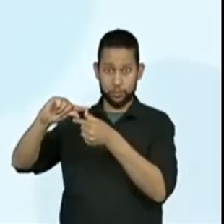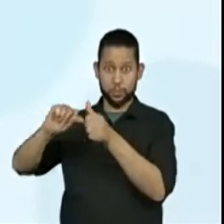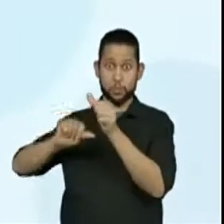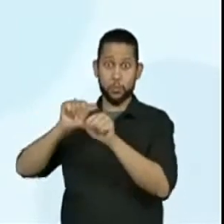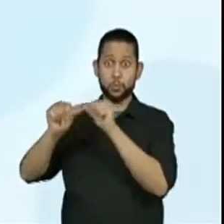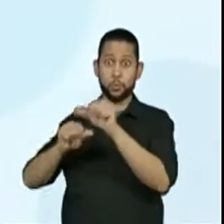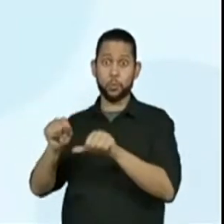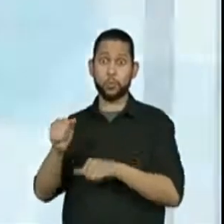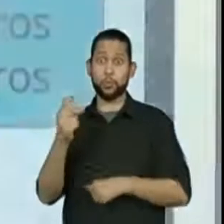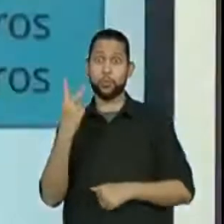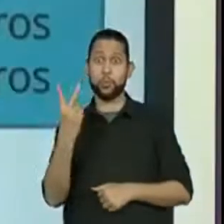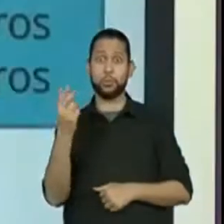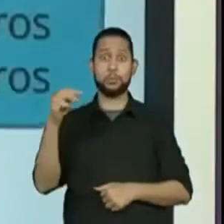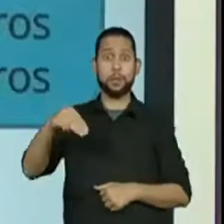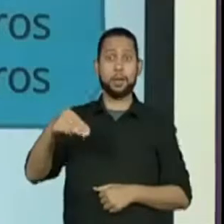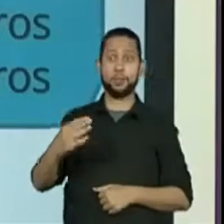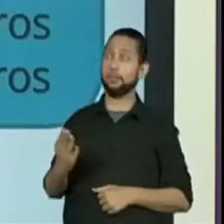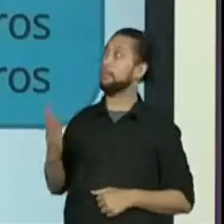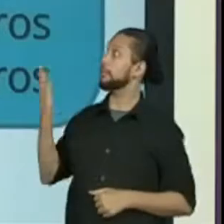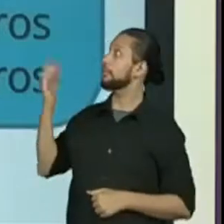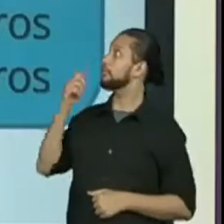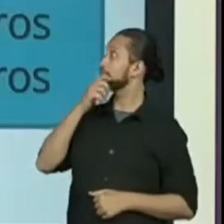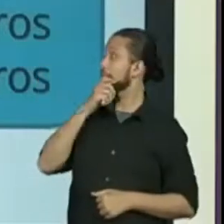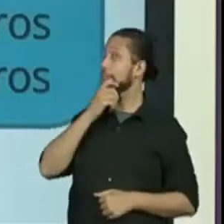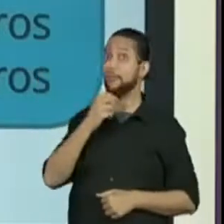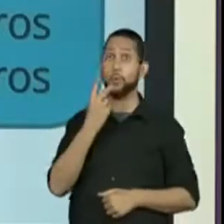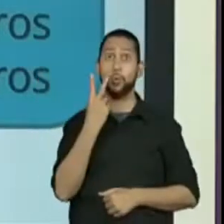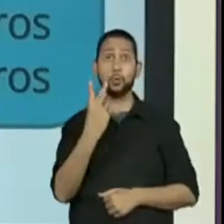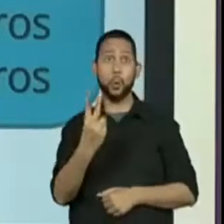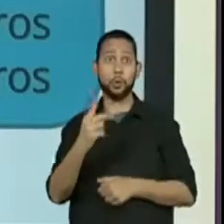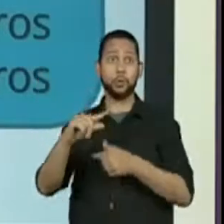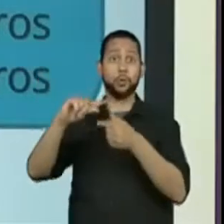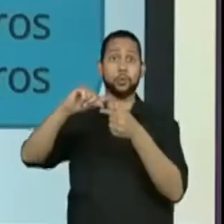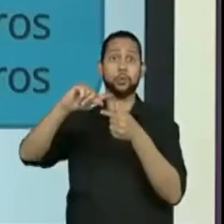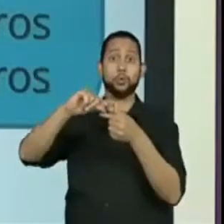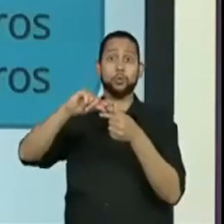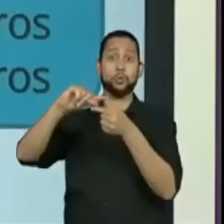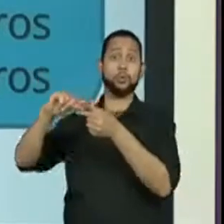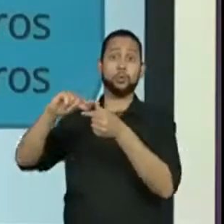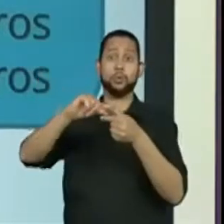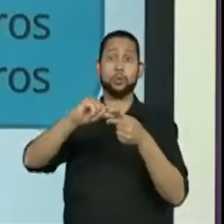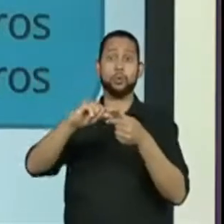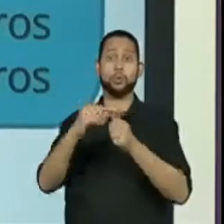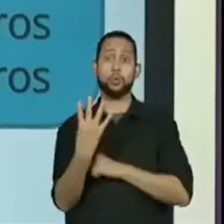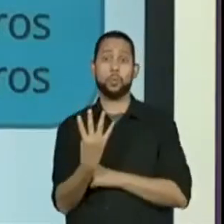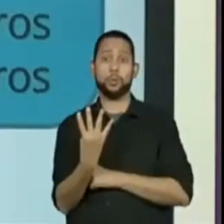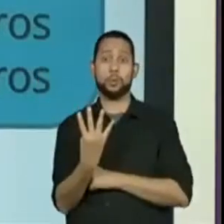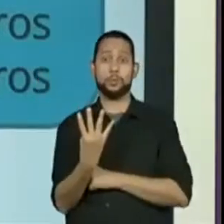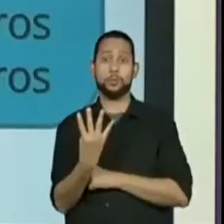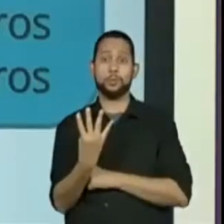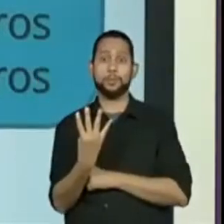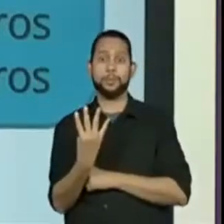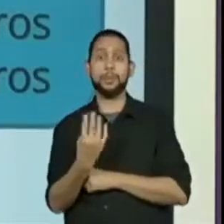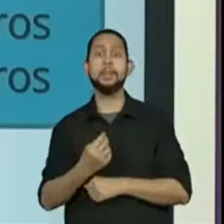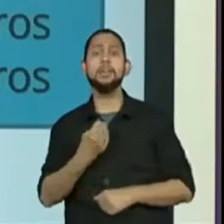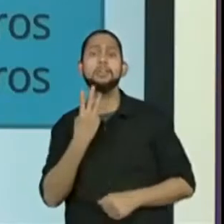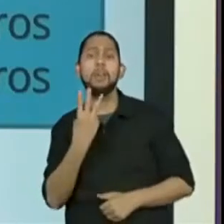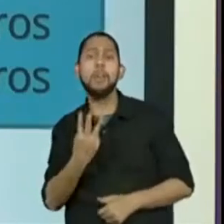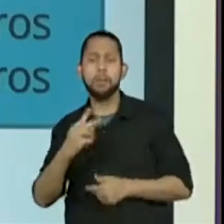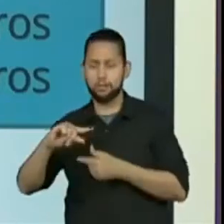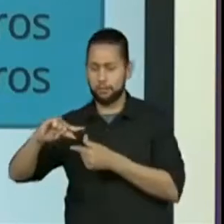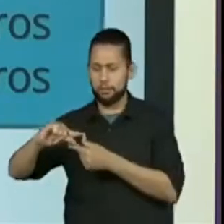2 metros, dois quadradinhos equivalem a 4